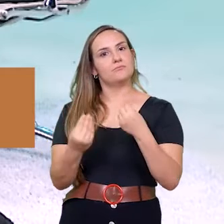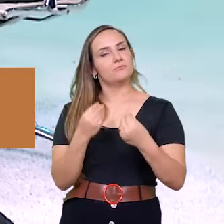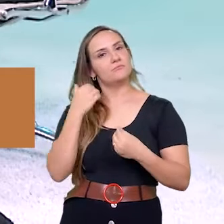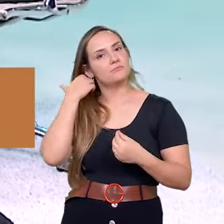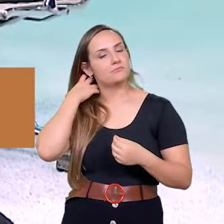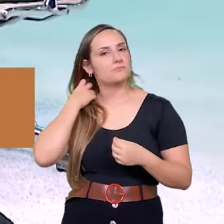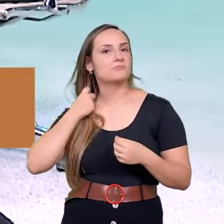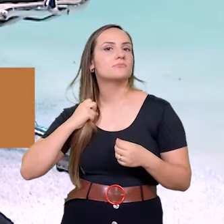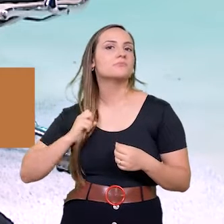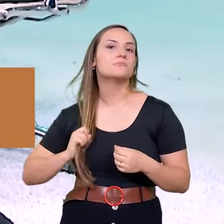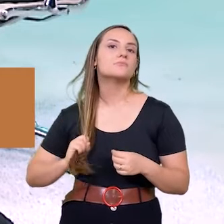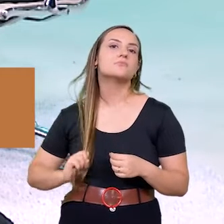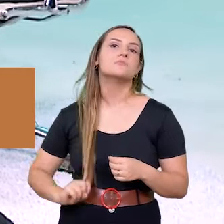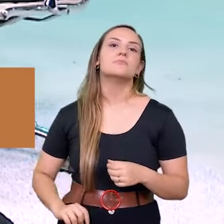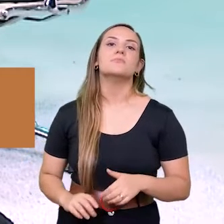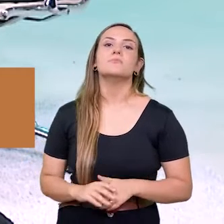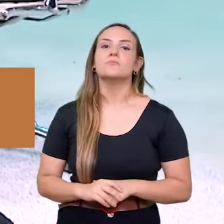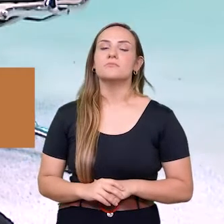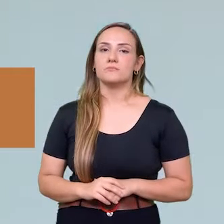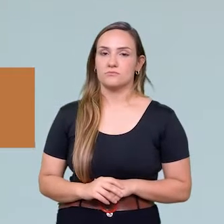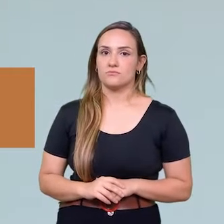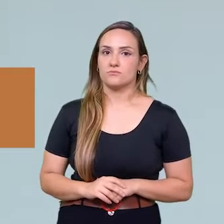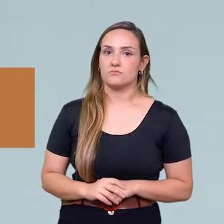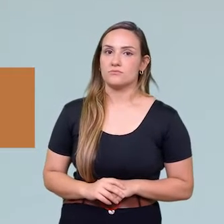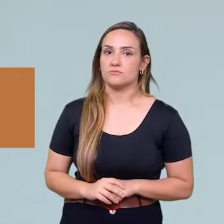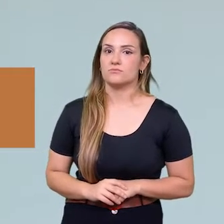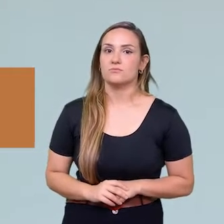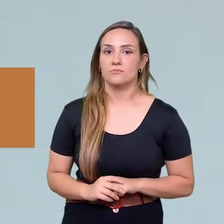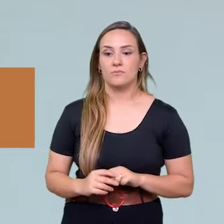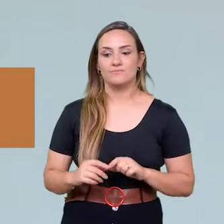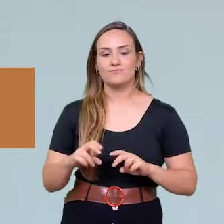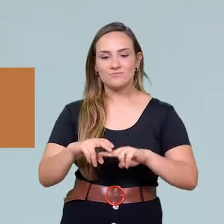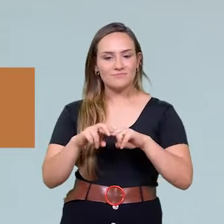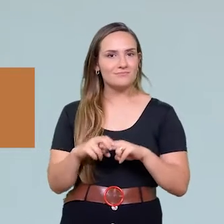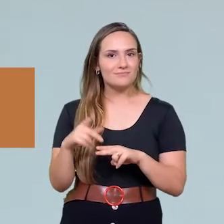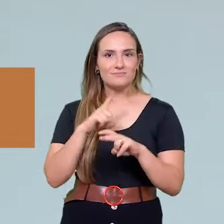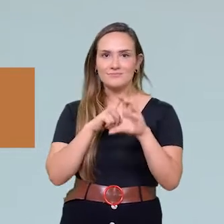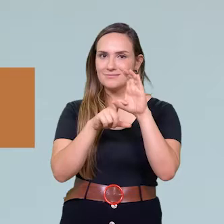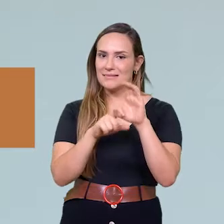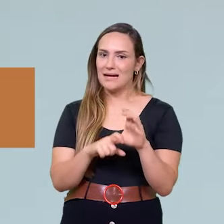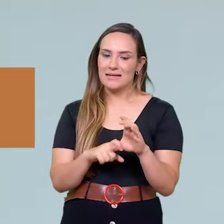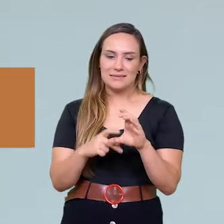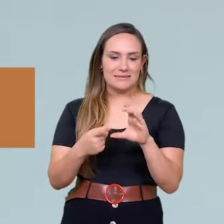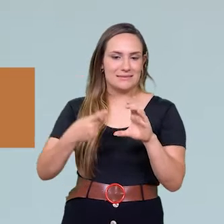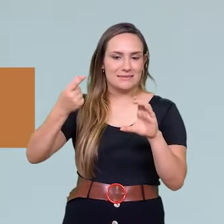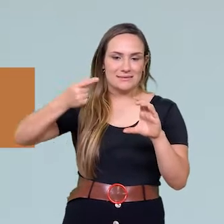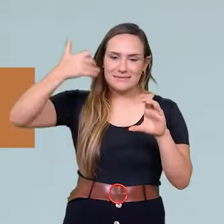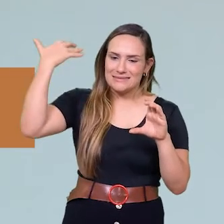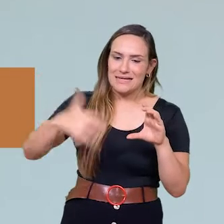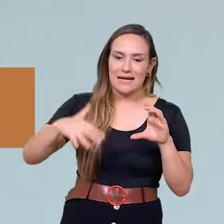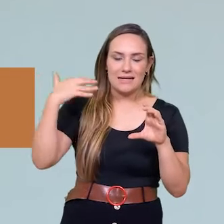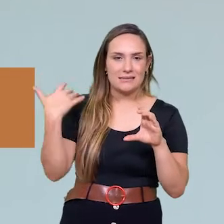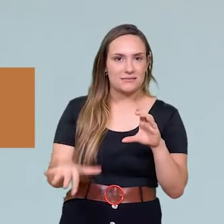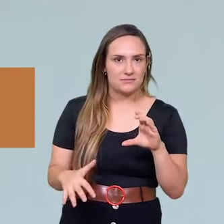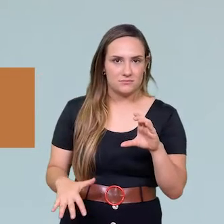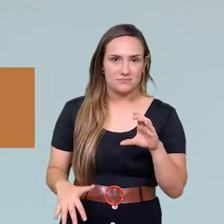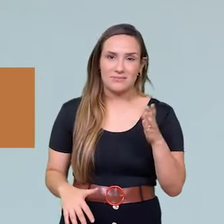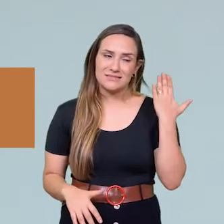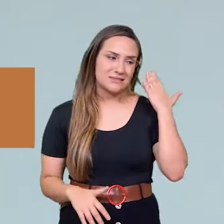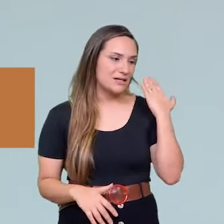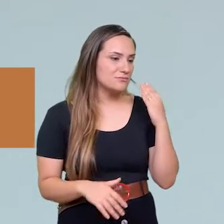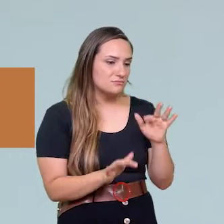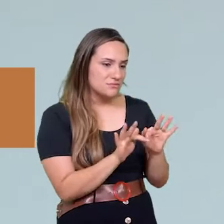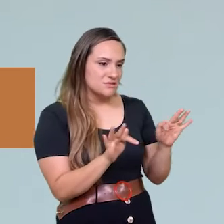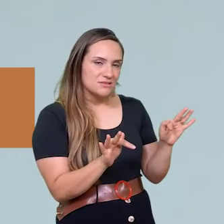suspender o serviço quando não há outra maneira. Então, o que resulta disso? Dívidas muito altas. Contas que em